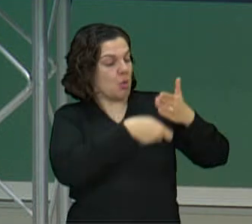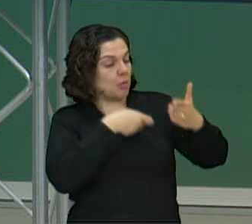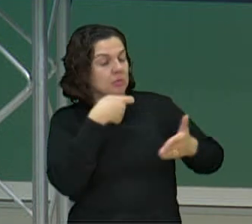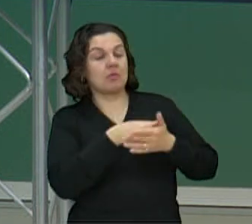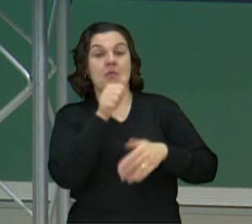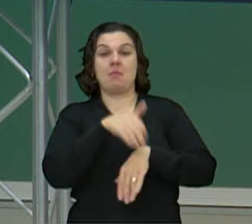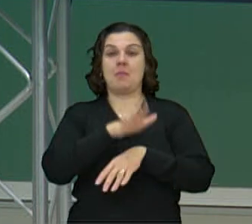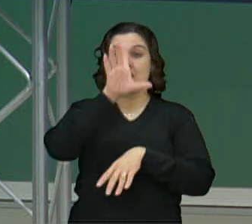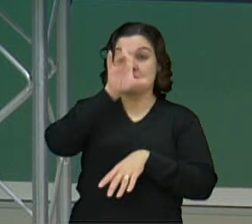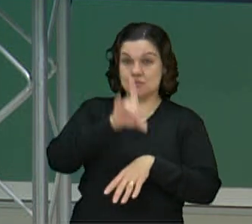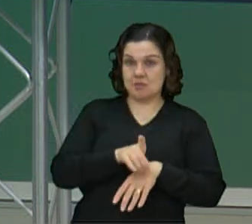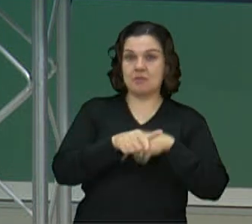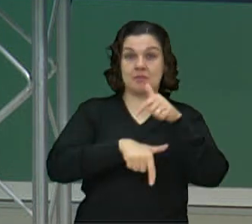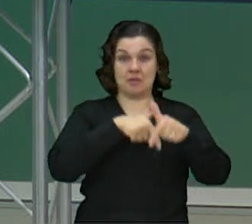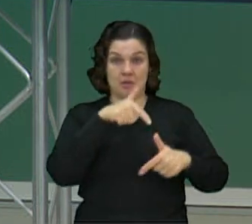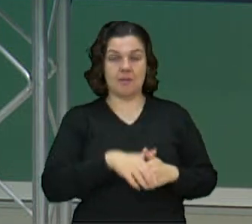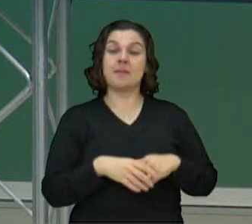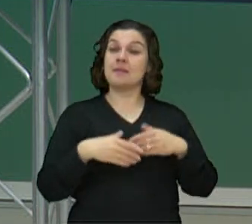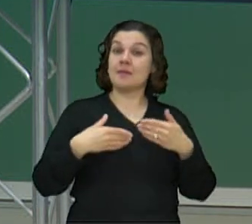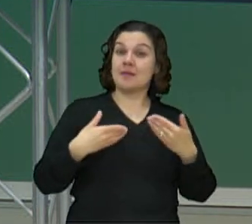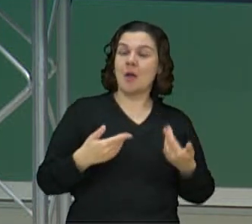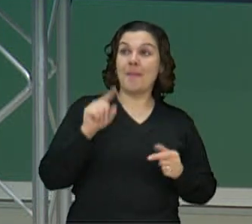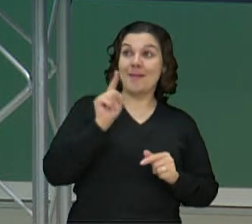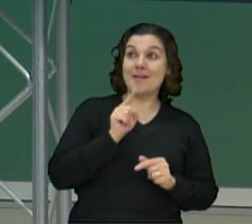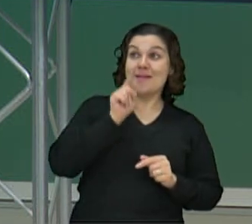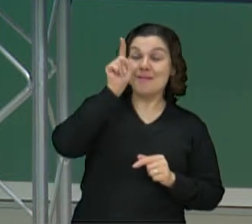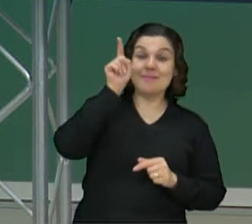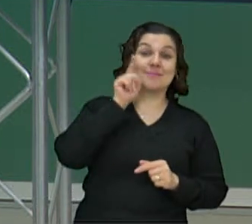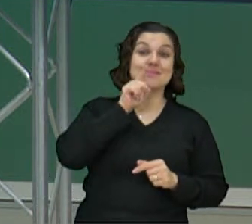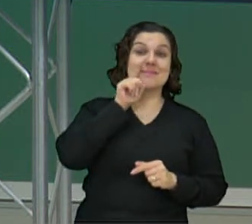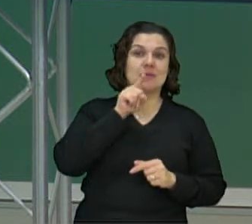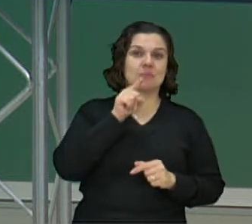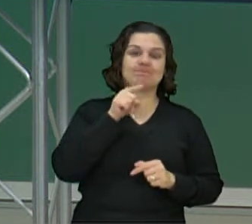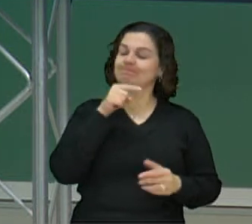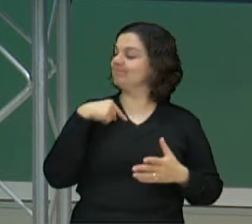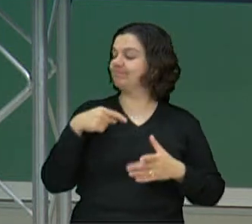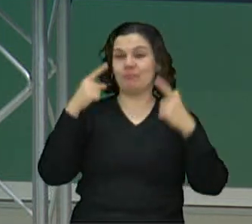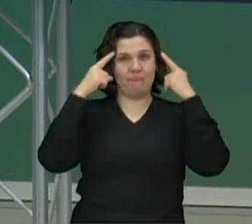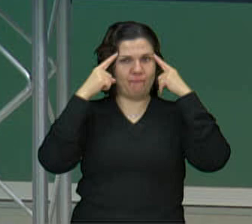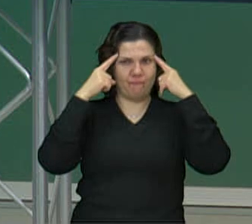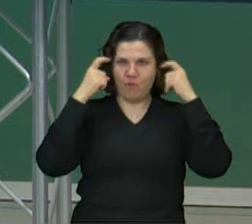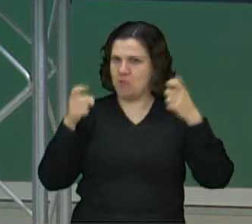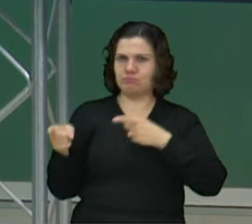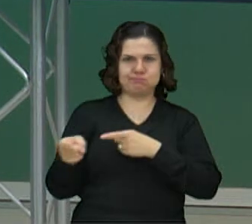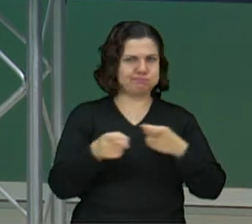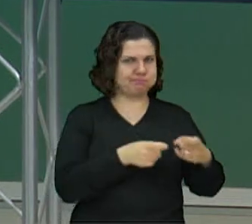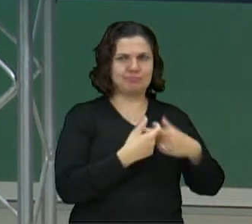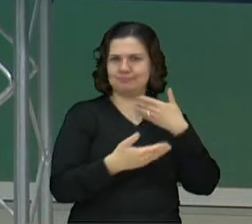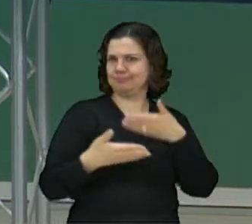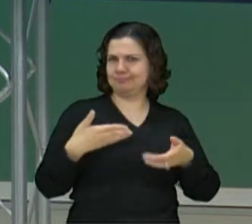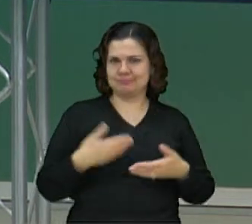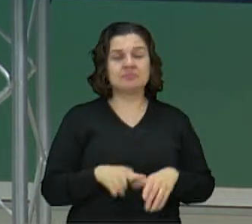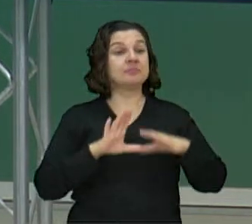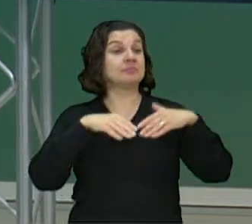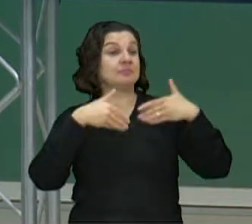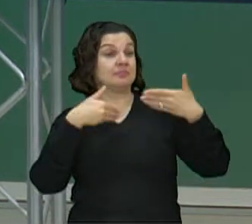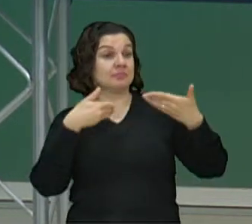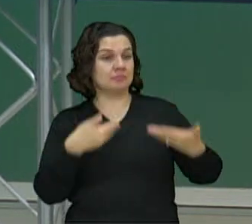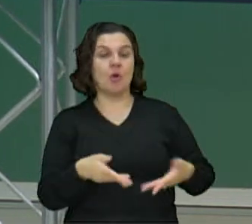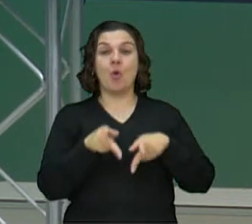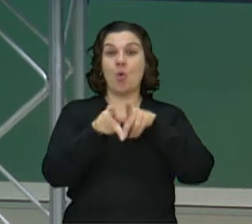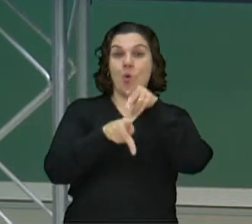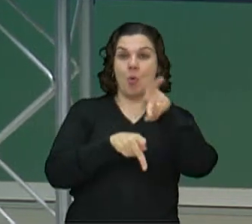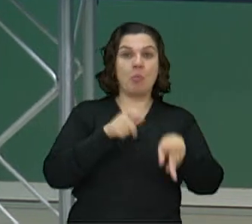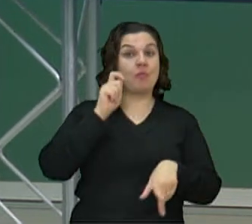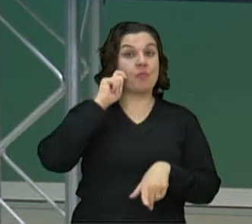mais direitos trabalhistas. Então, só que lá, essas greves eram reprimidas com violência. Ainda, a população negra